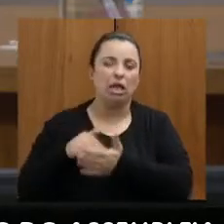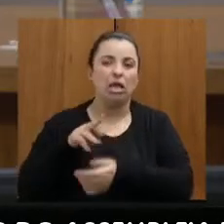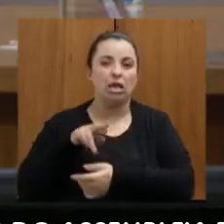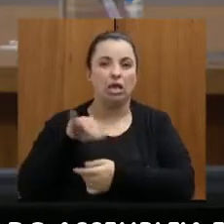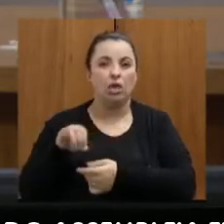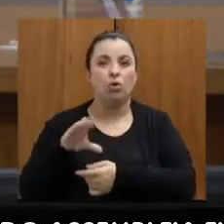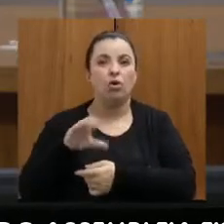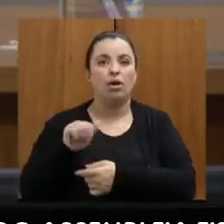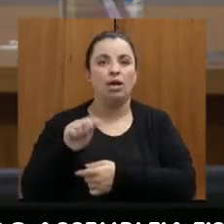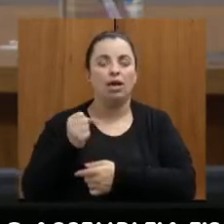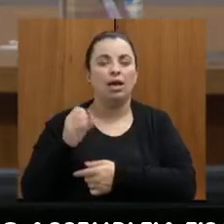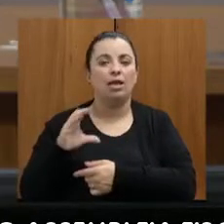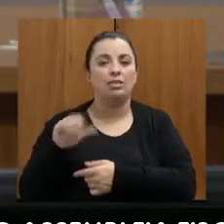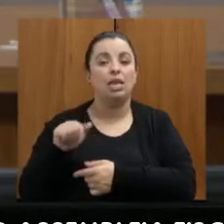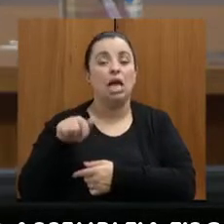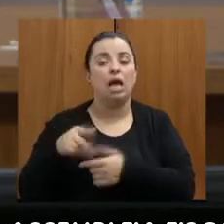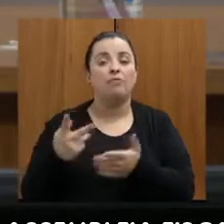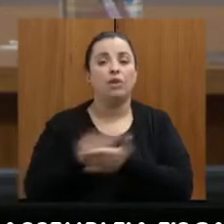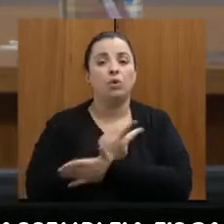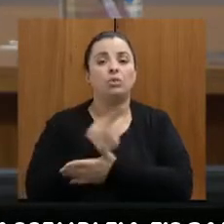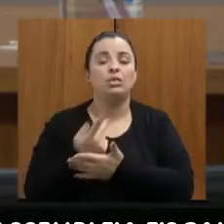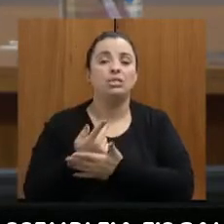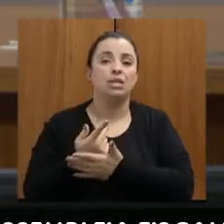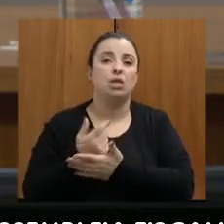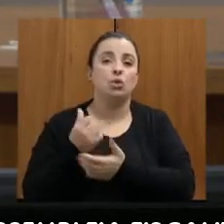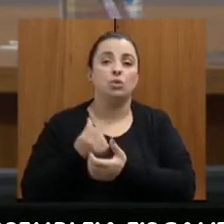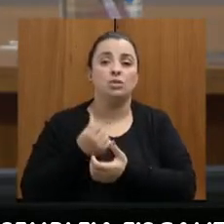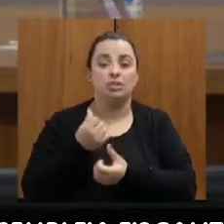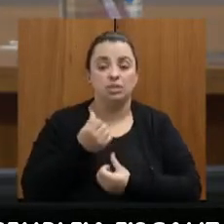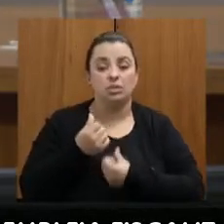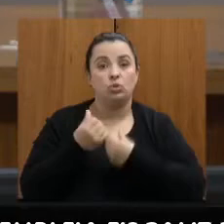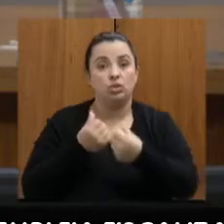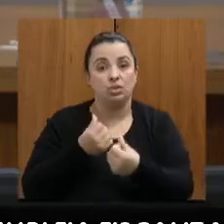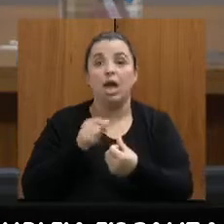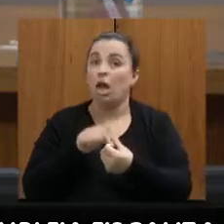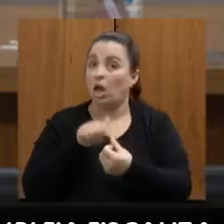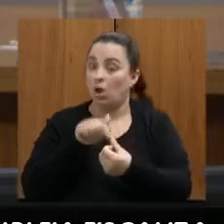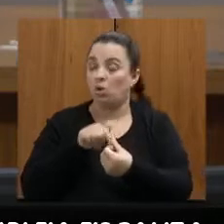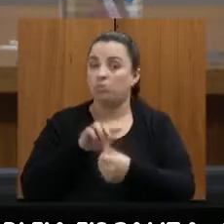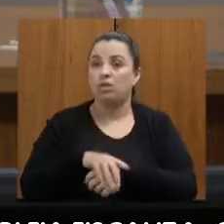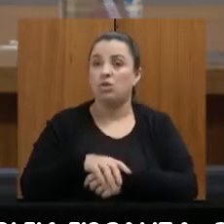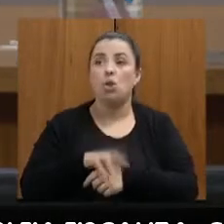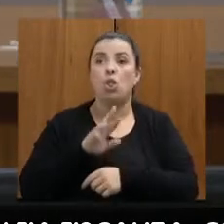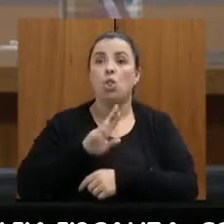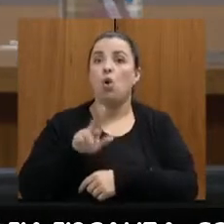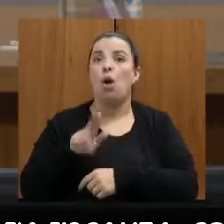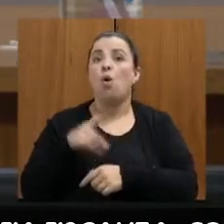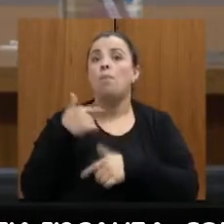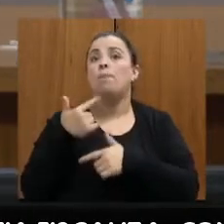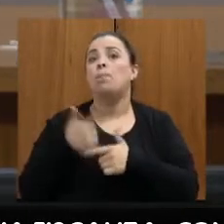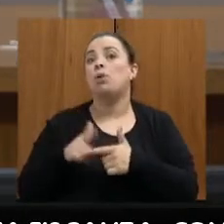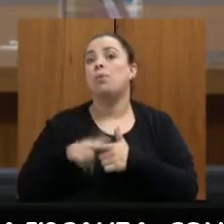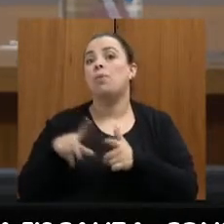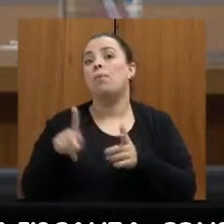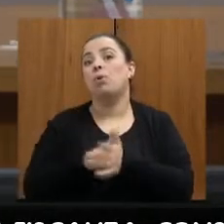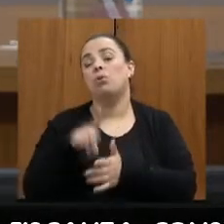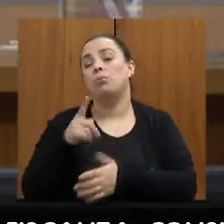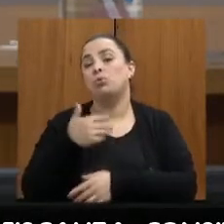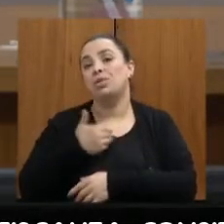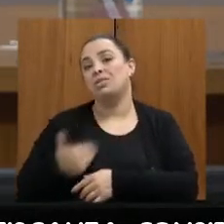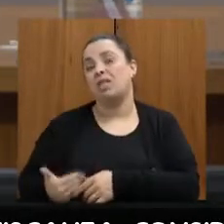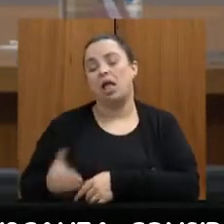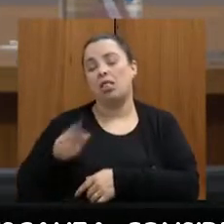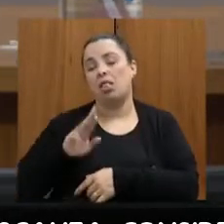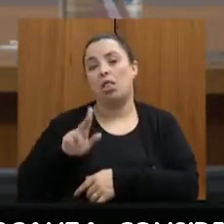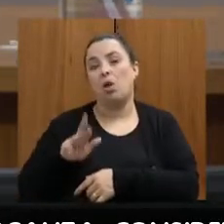deixamos para que elas sejam feitas no segundo semestre e aí não por um problema do estado que o estado fez tudo que tinha que ser feito mas